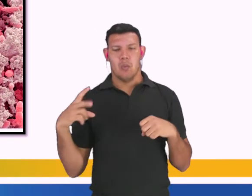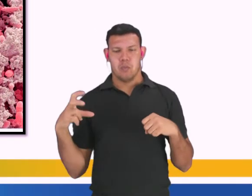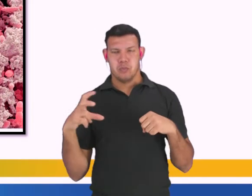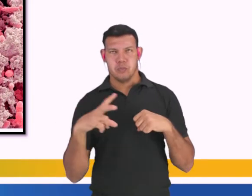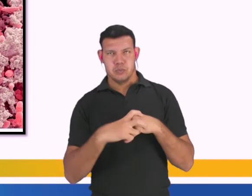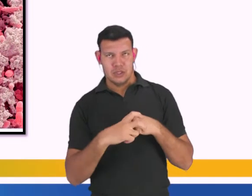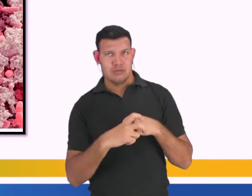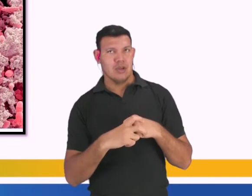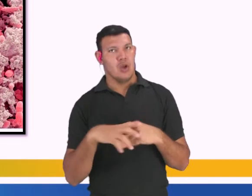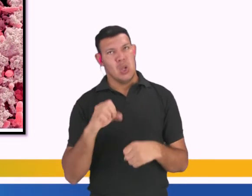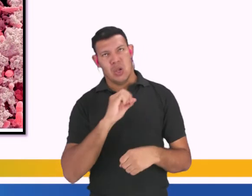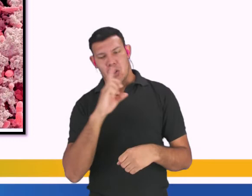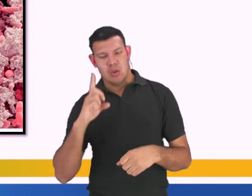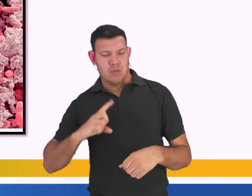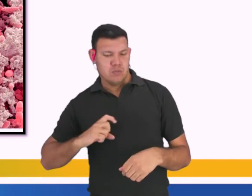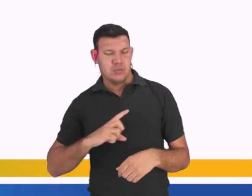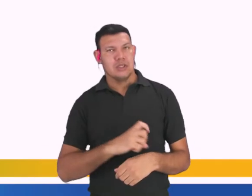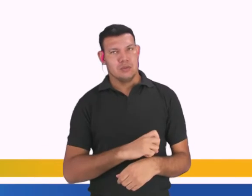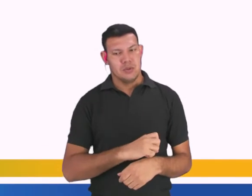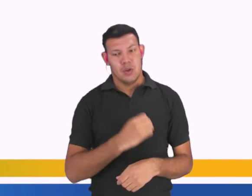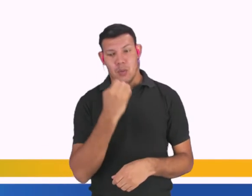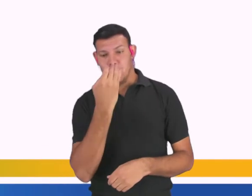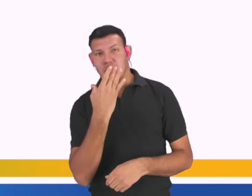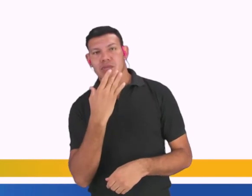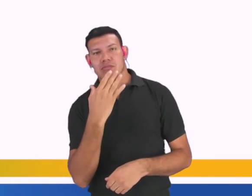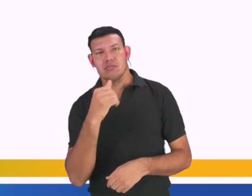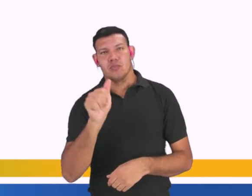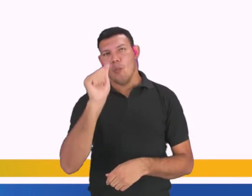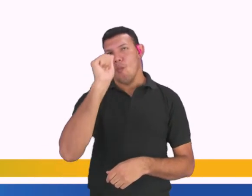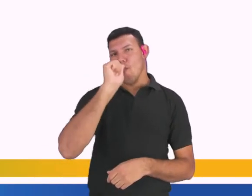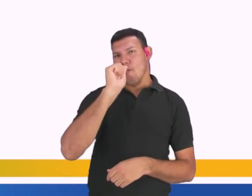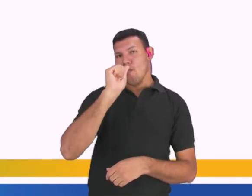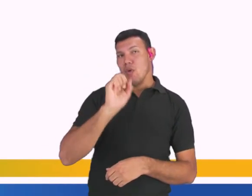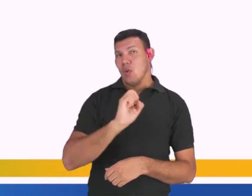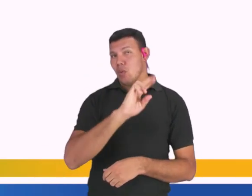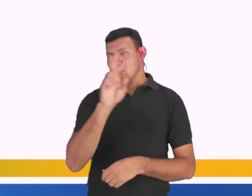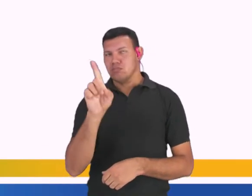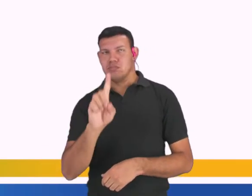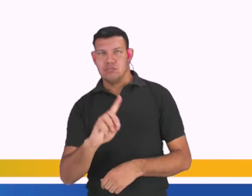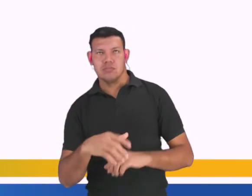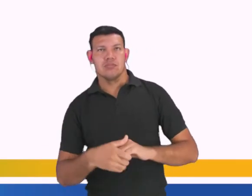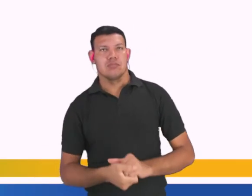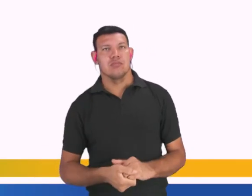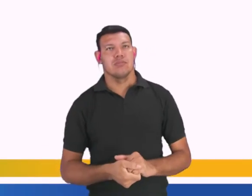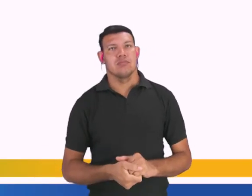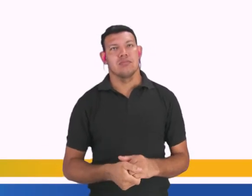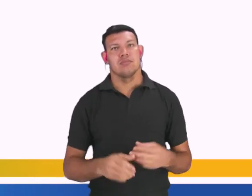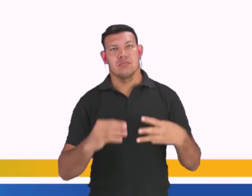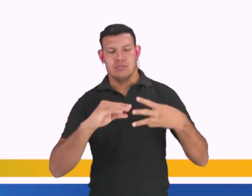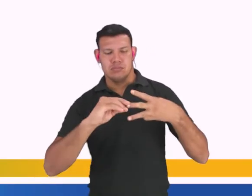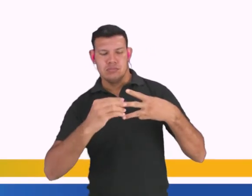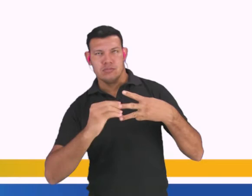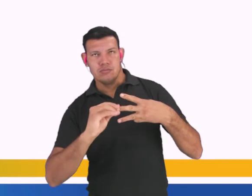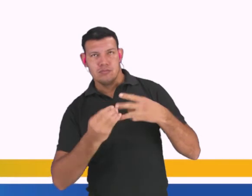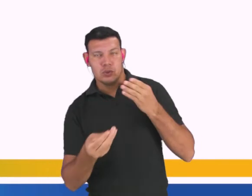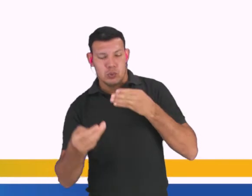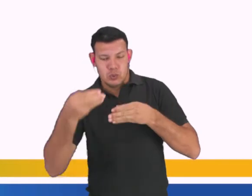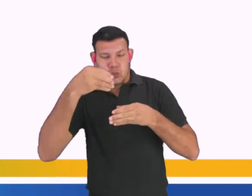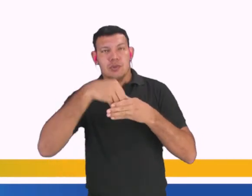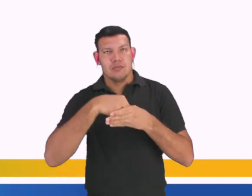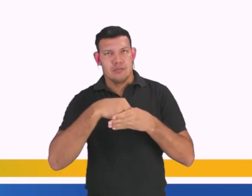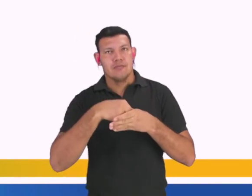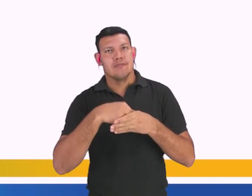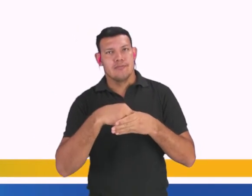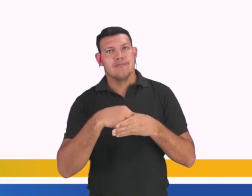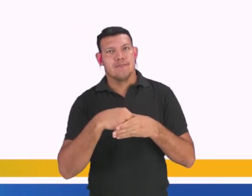ela é adequada para o consumo. Nós temos aqui o funcionamento das células, né, através das